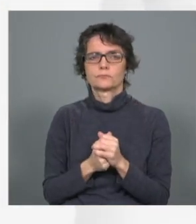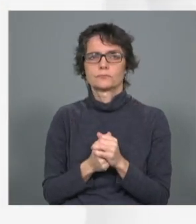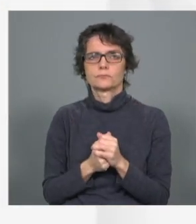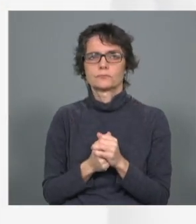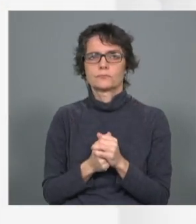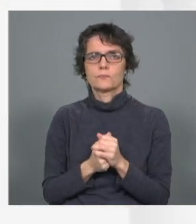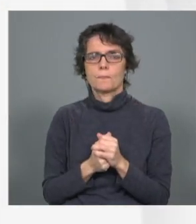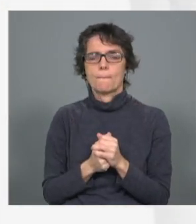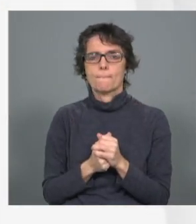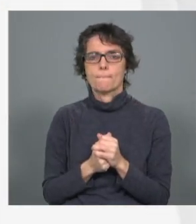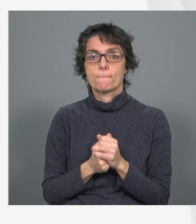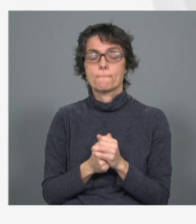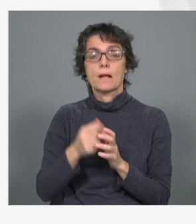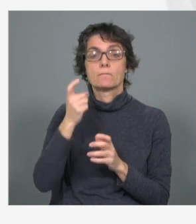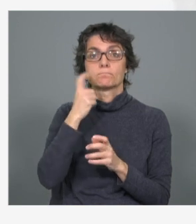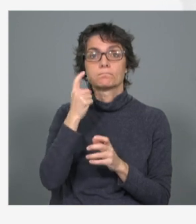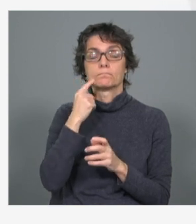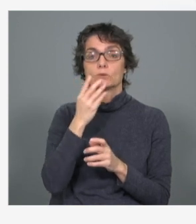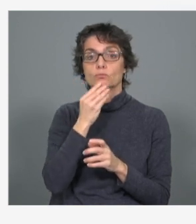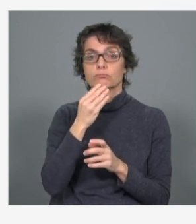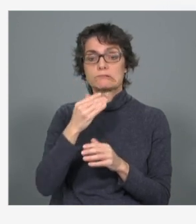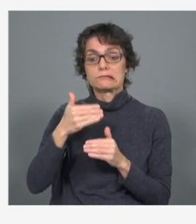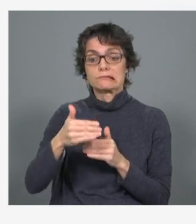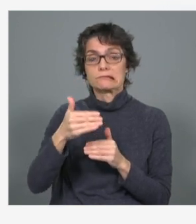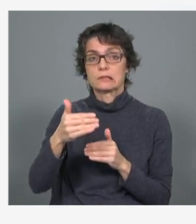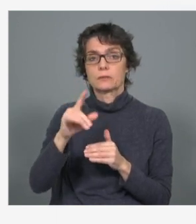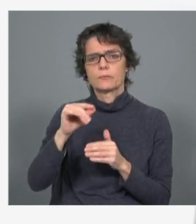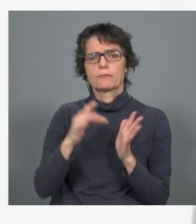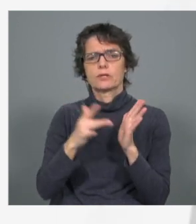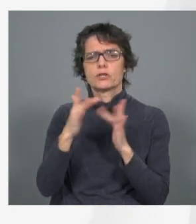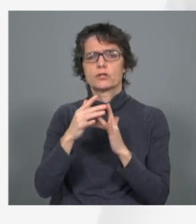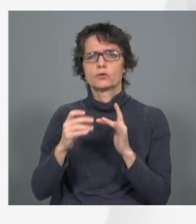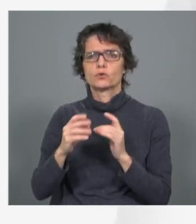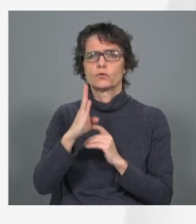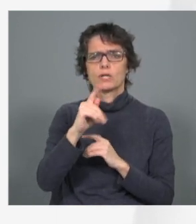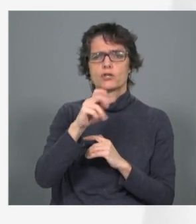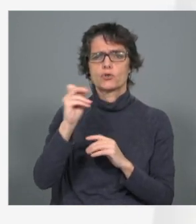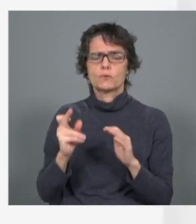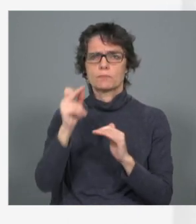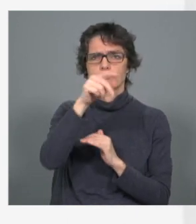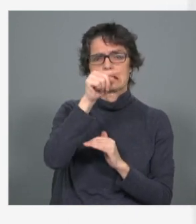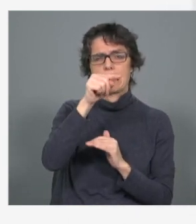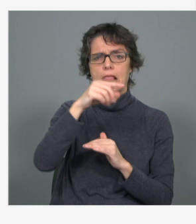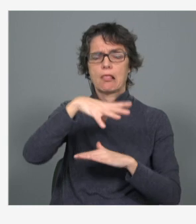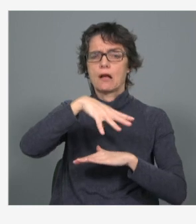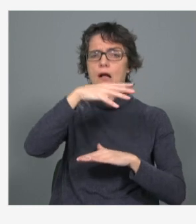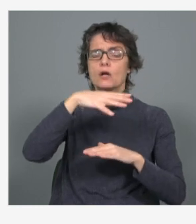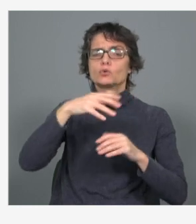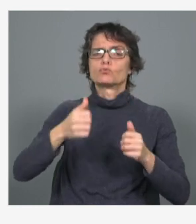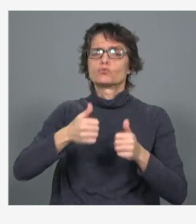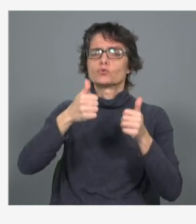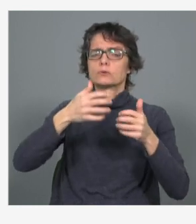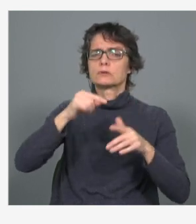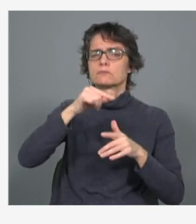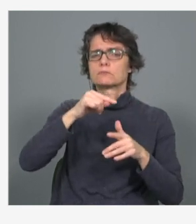Estava próxima a Páscoa dos judeus e Jesus subiu a Jerusalém. Encontrou no templo os vendedores de bois,